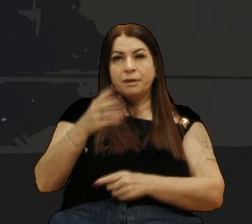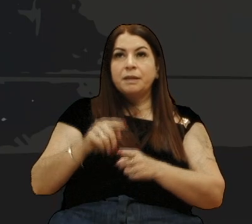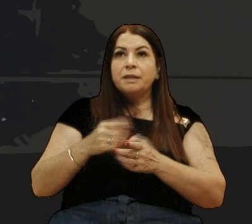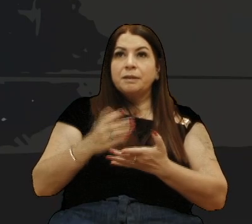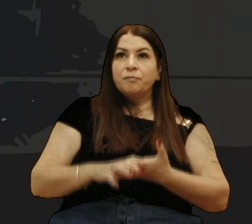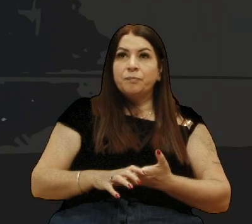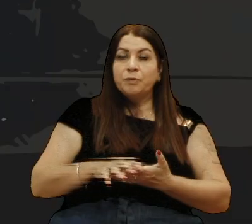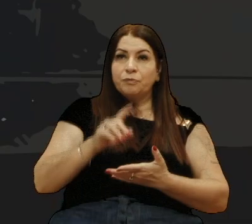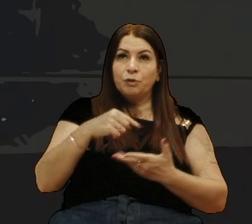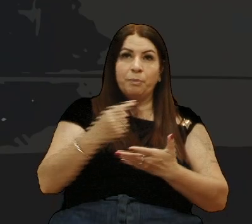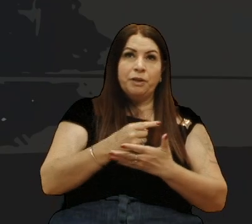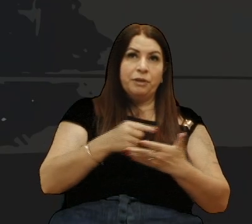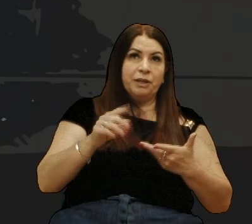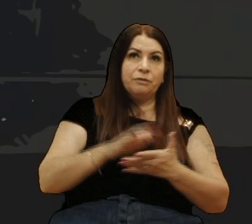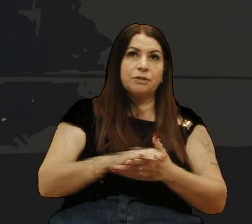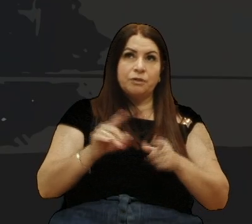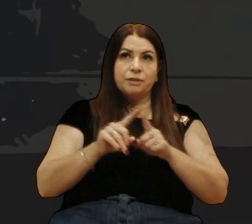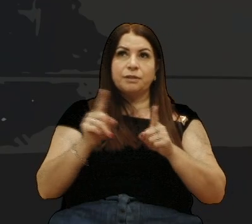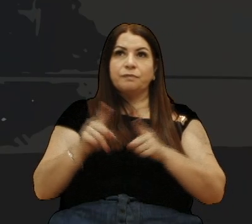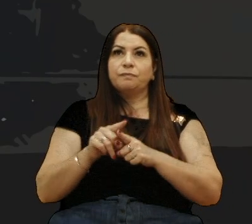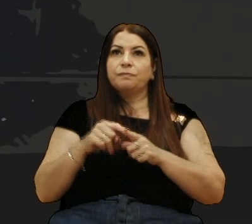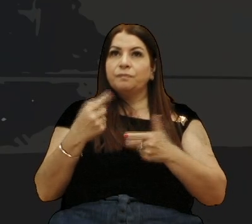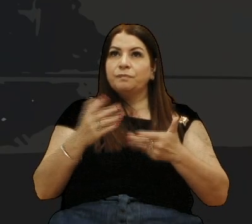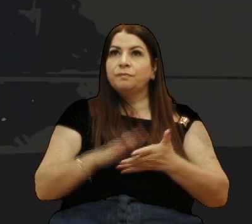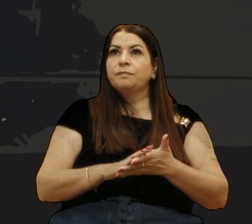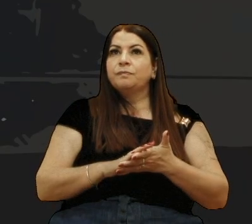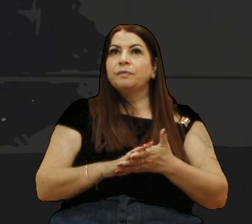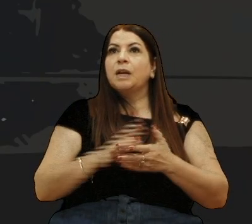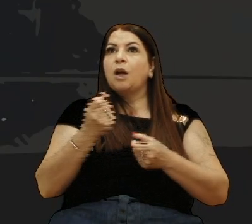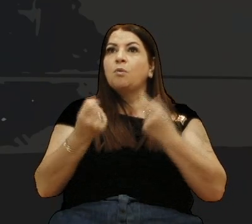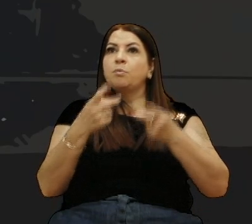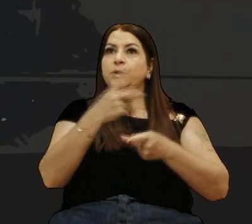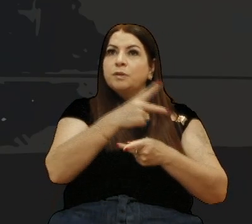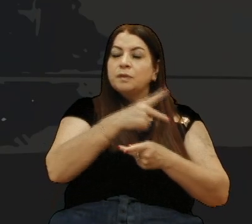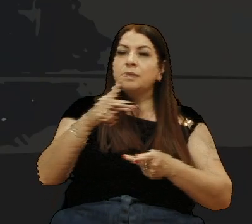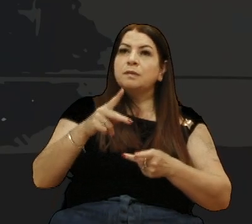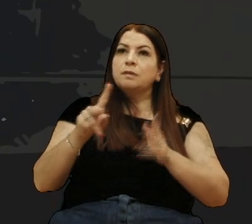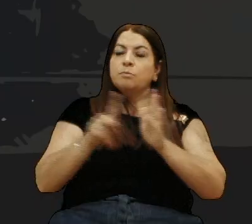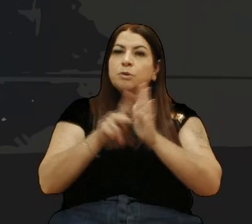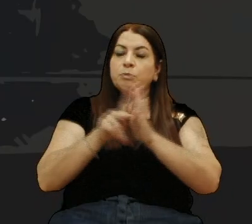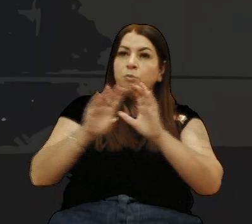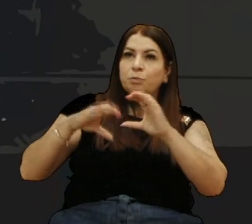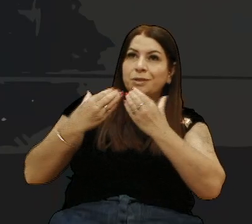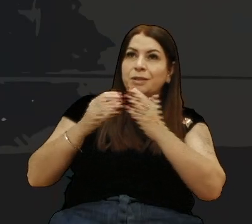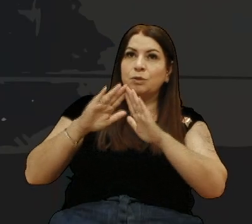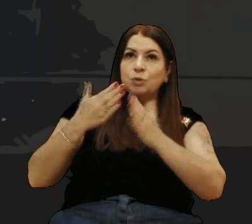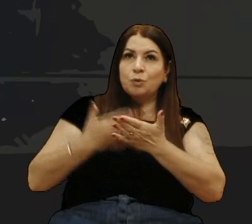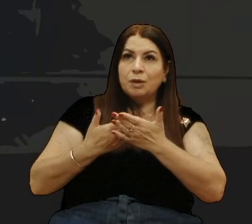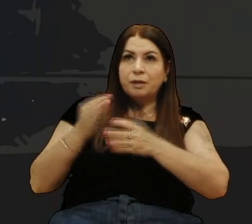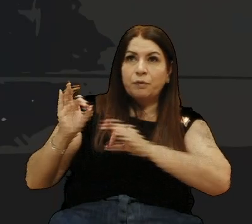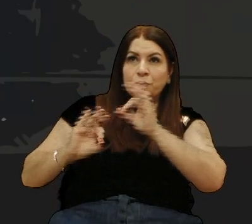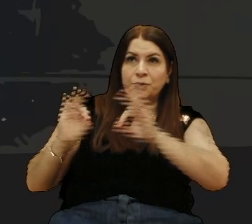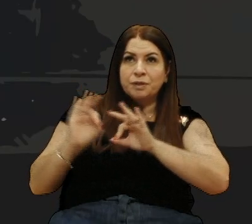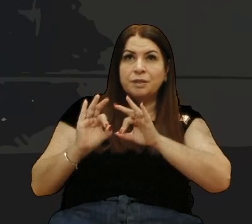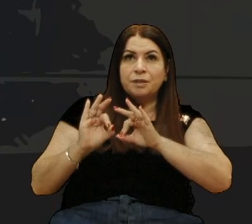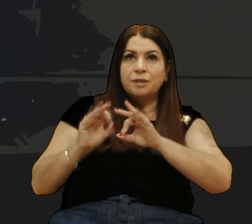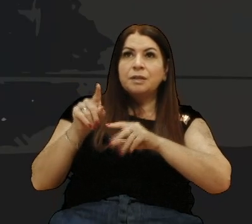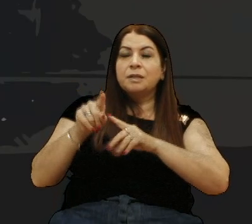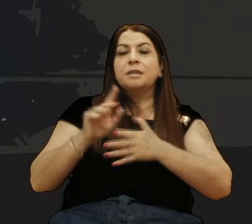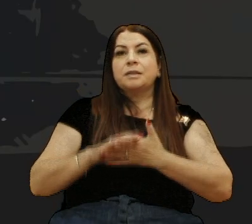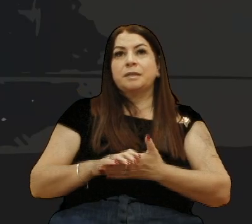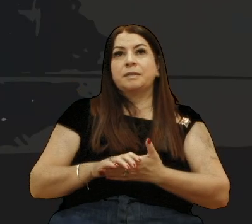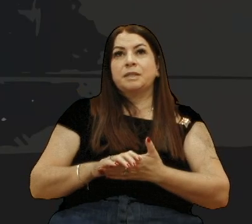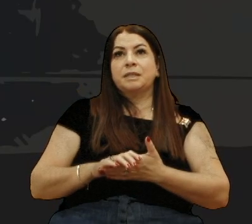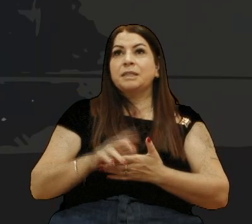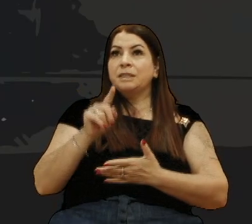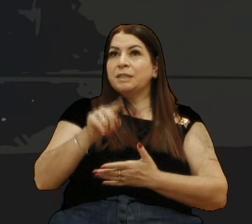Porém, a gente verifica muitas situações. Algumas delas, a própria comunidade escolar vai organizar, que é a questão que,